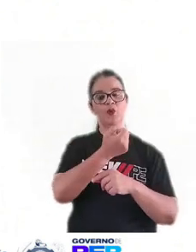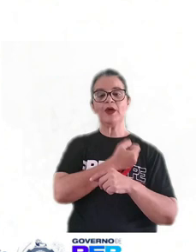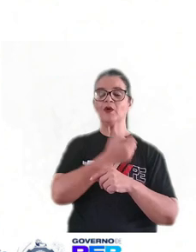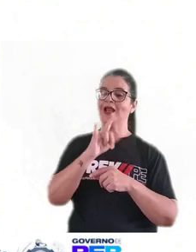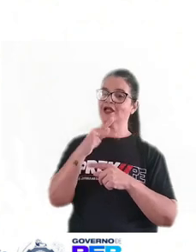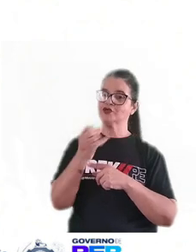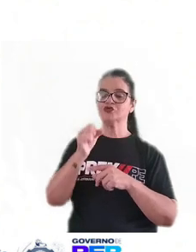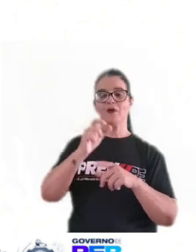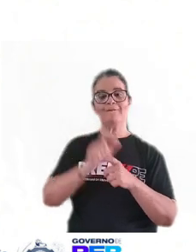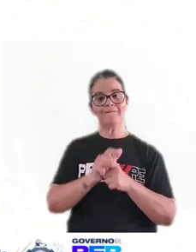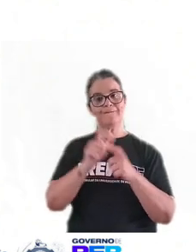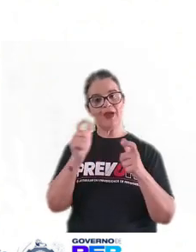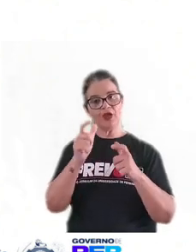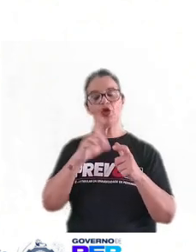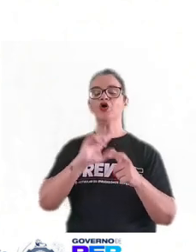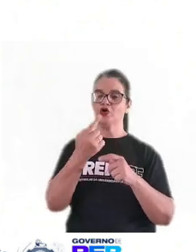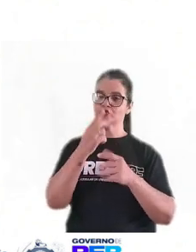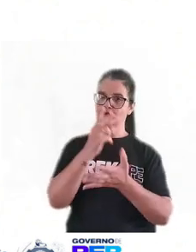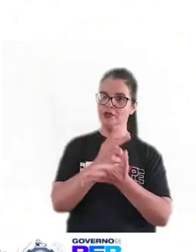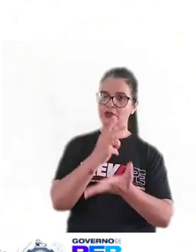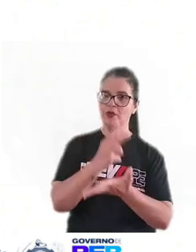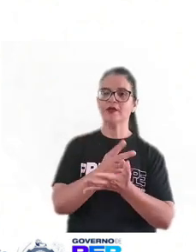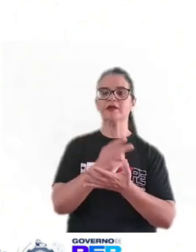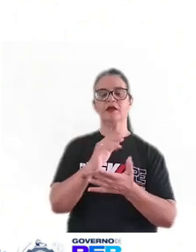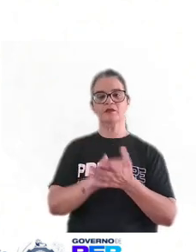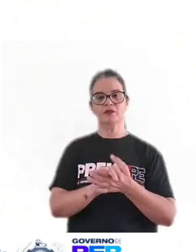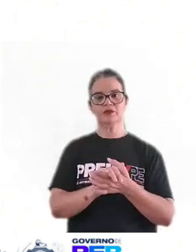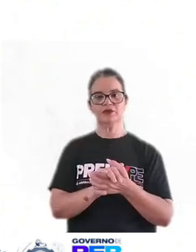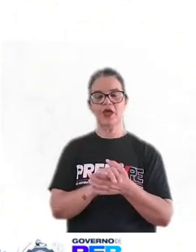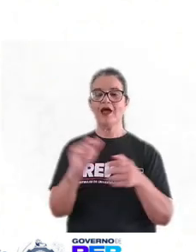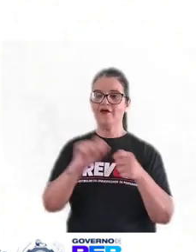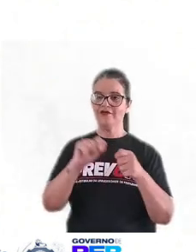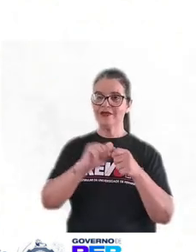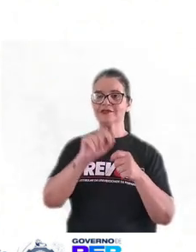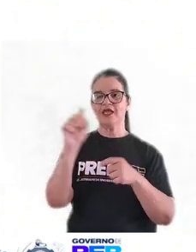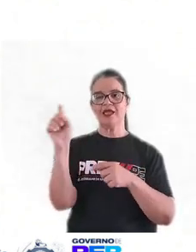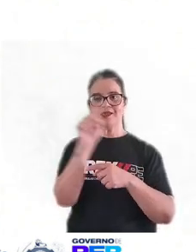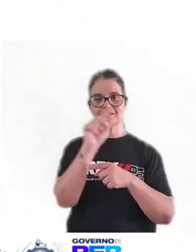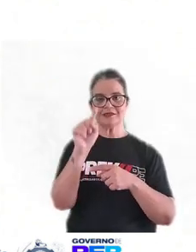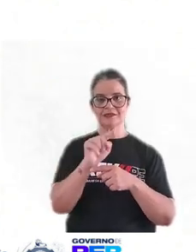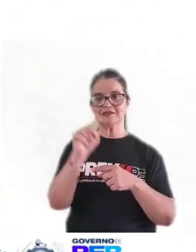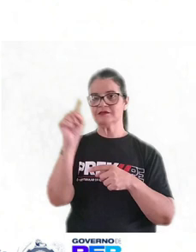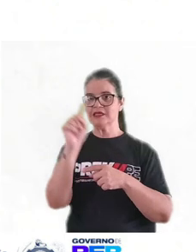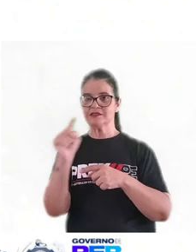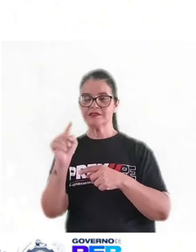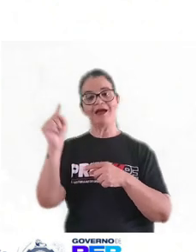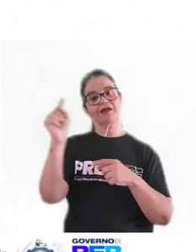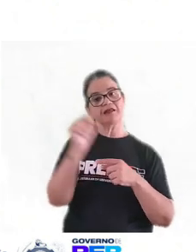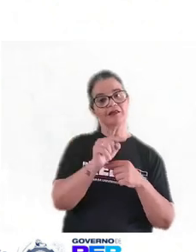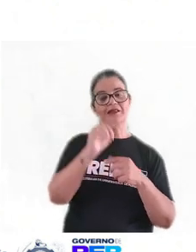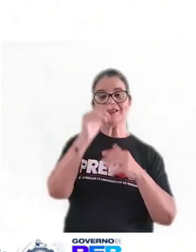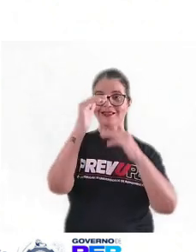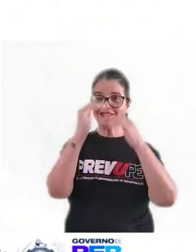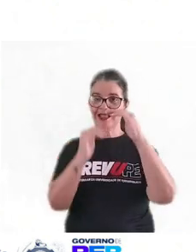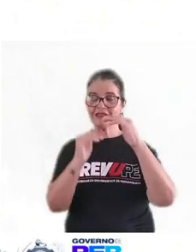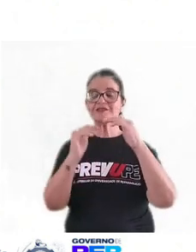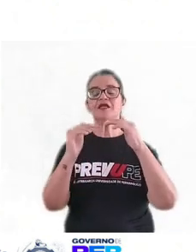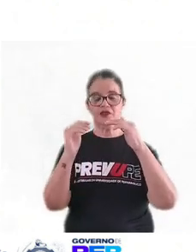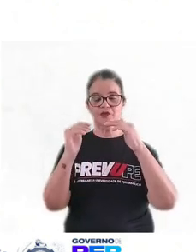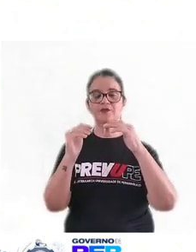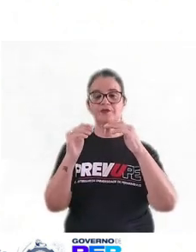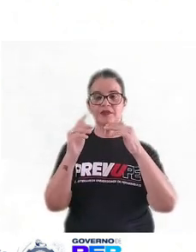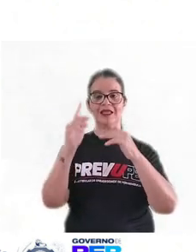elemento com um número de elétrons maior, nós continuaríamos fazendo esse zigue-zague, descendo